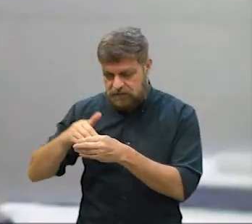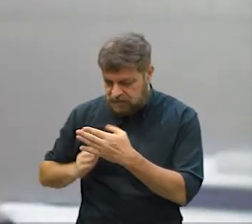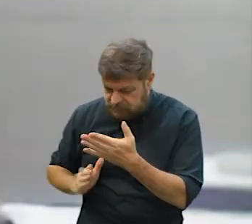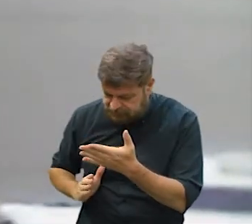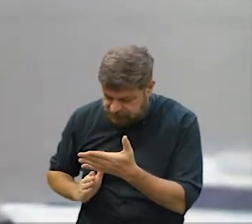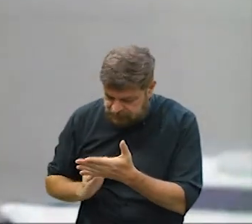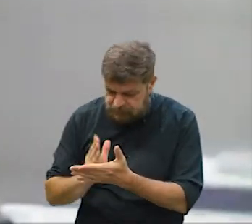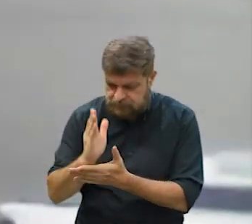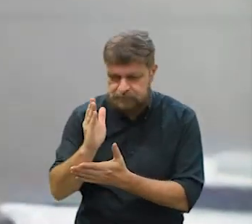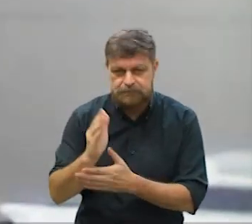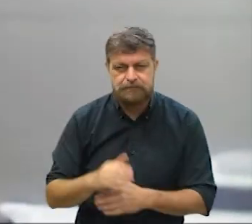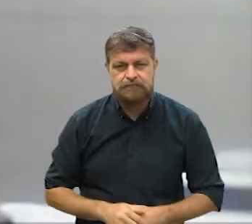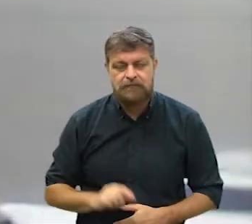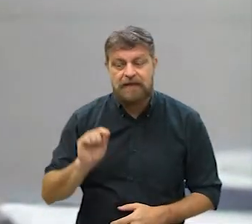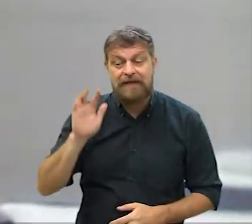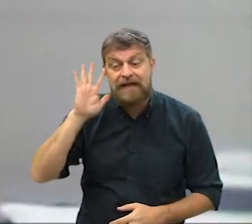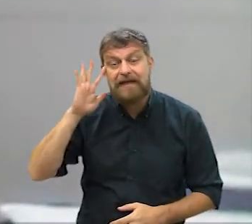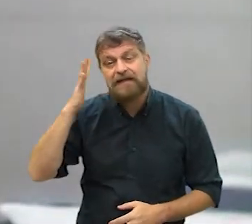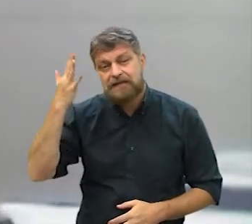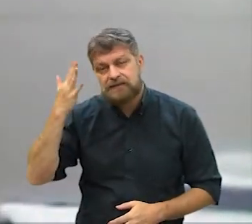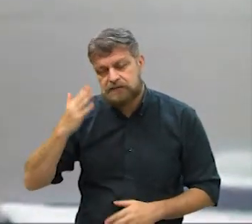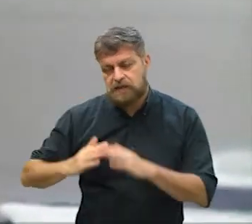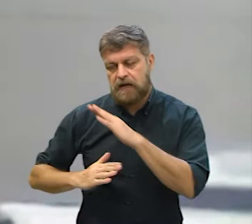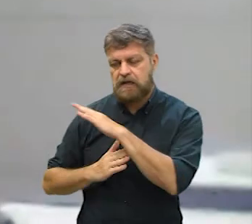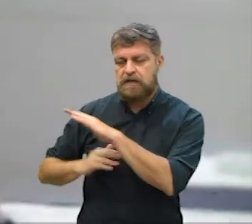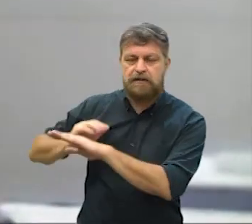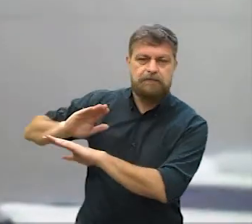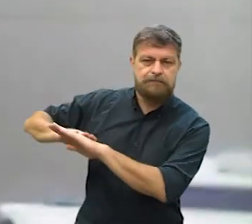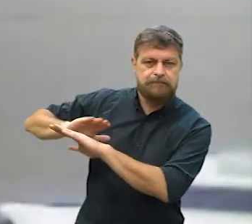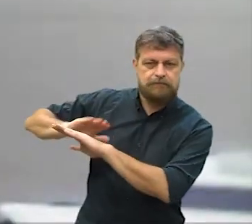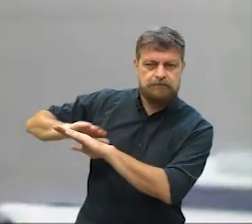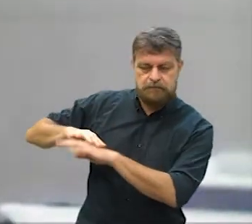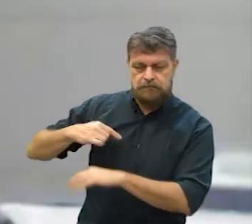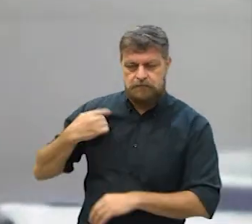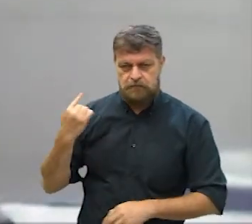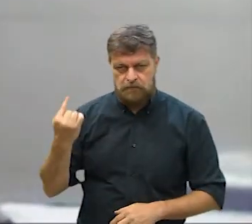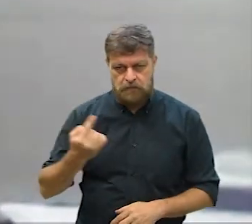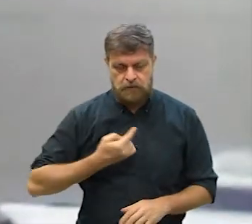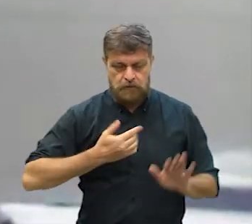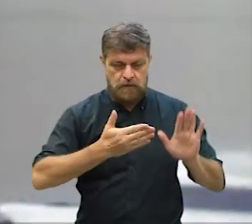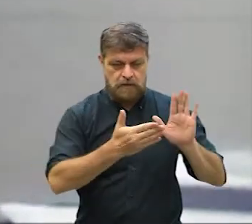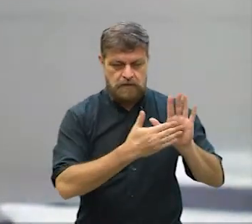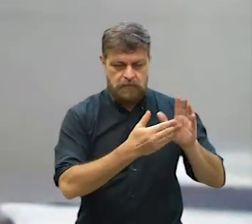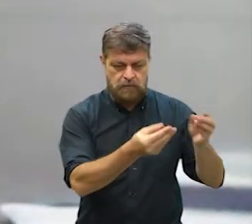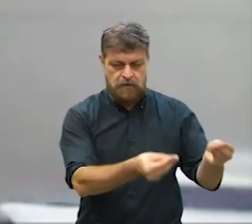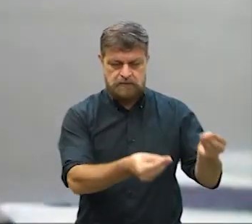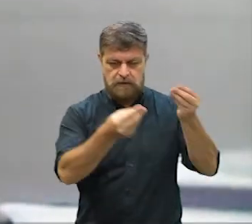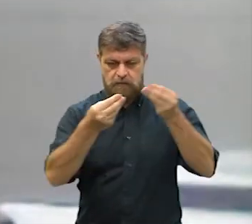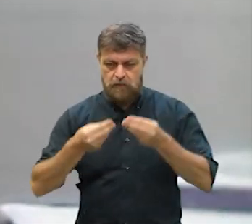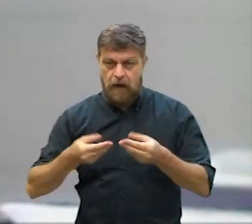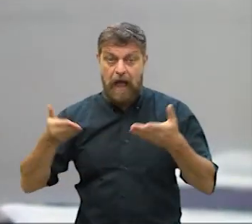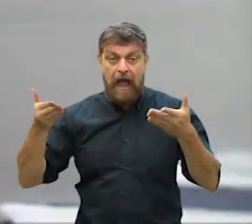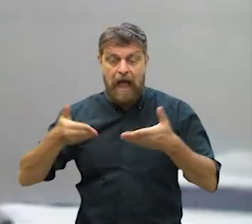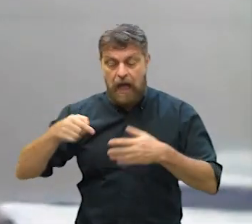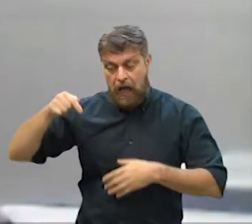né? Quem decide é a Câmara, né? Nós apresentamos a proposta, agora cabe à